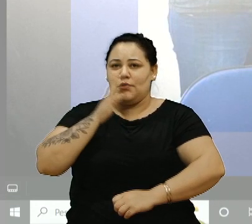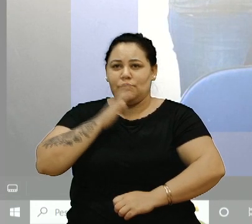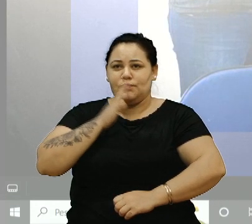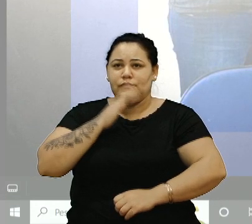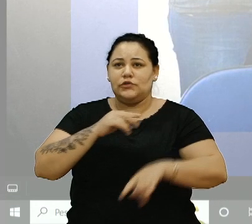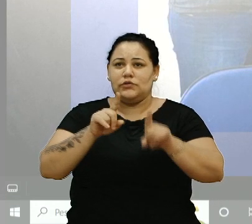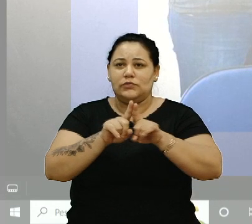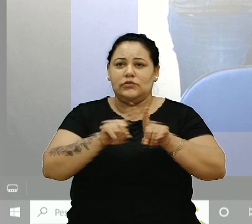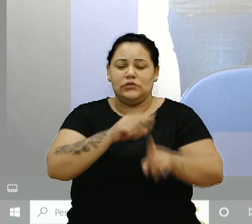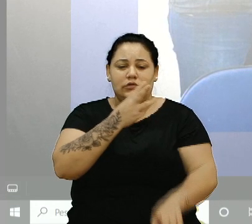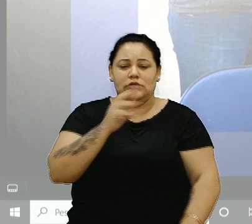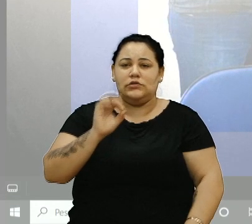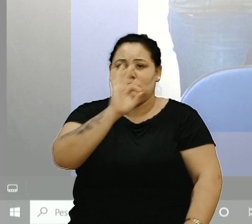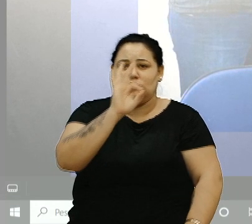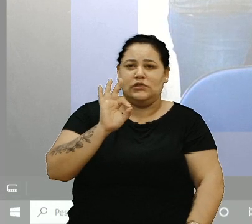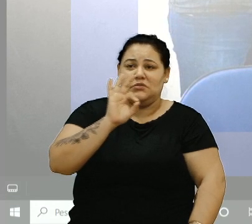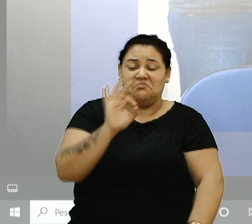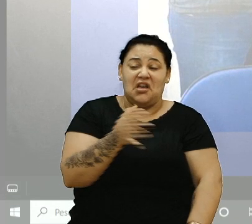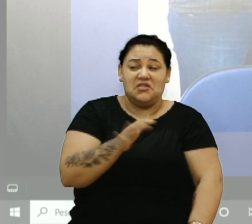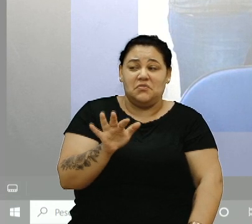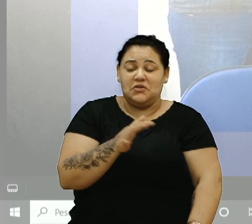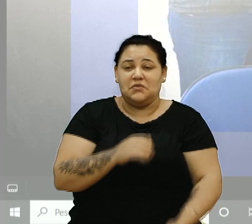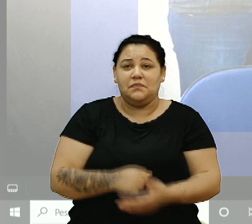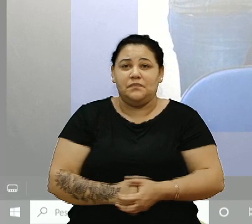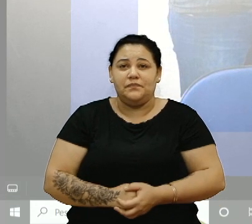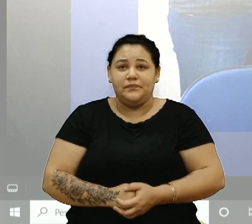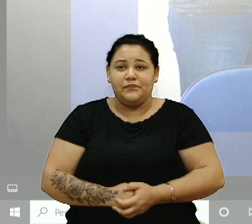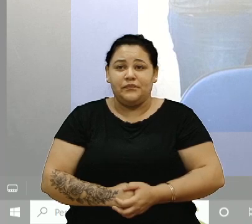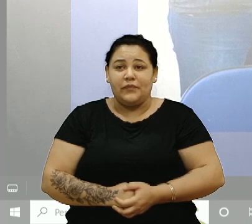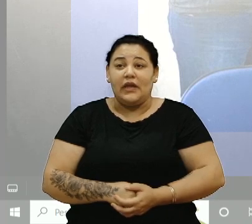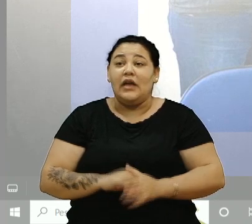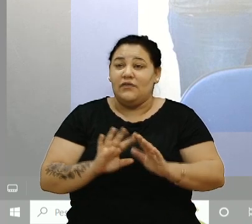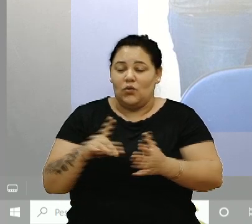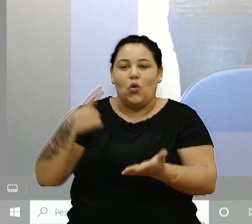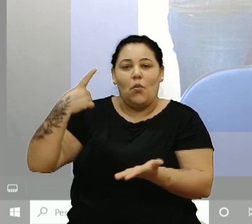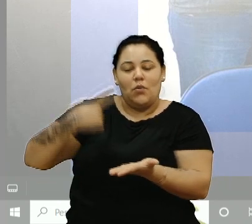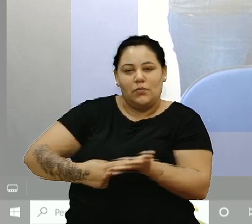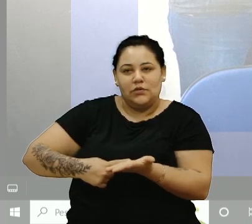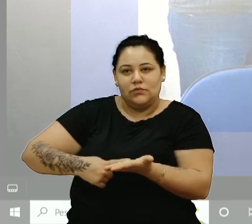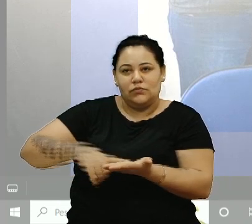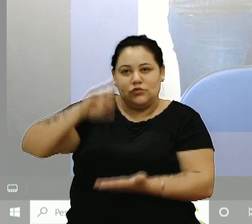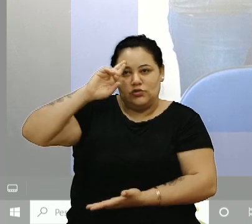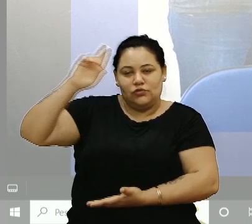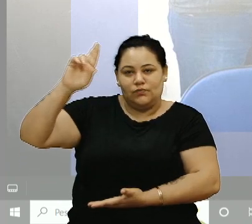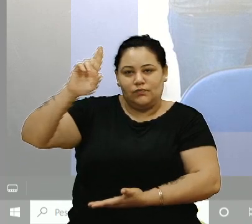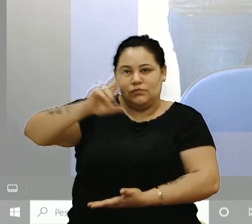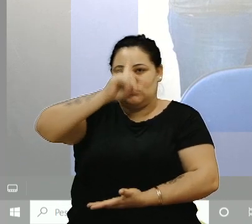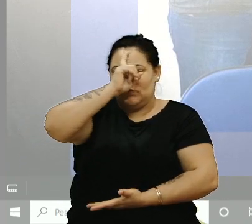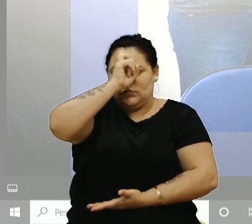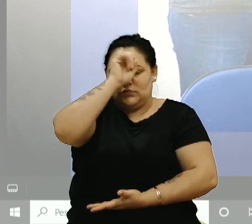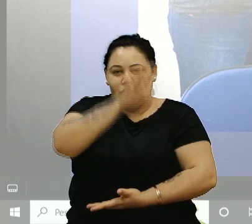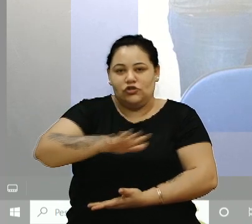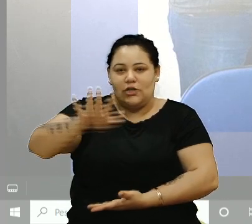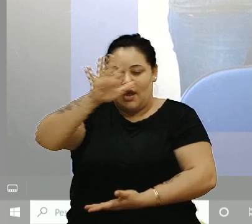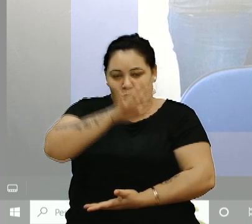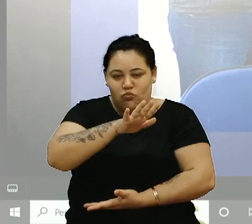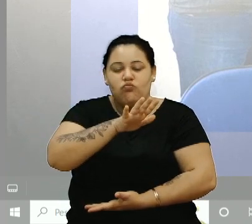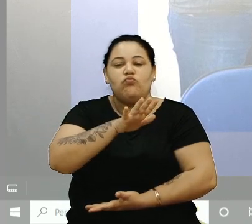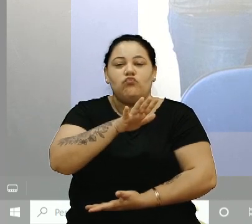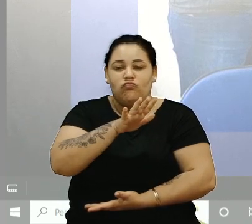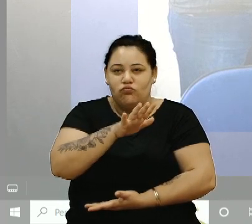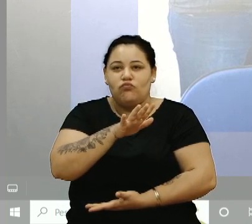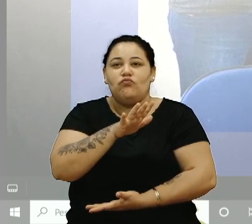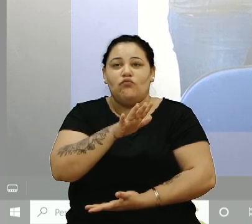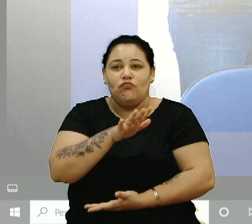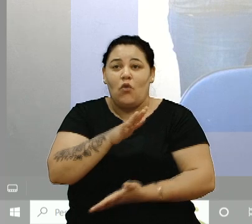de 30% mais ou menos. Ficou o compromisso do diretor do Hospital Geral em virar 24 horas a partir do funcionamento